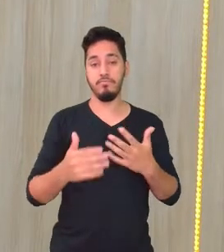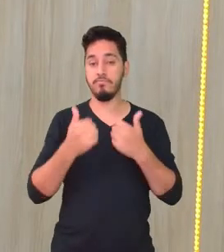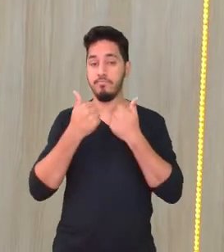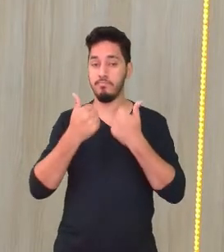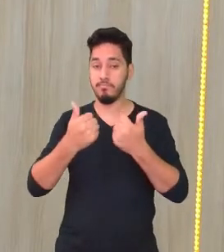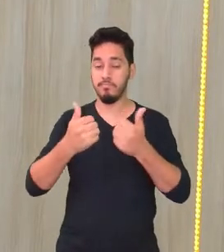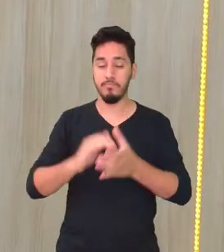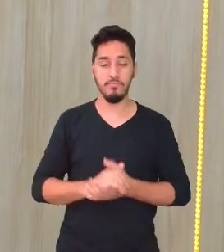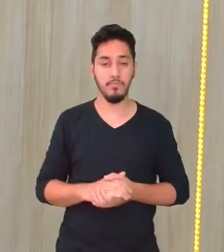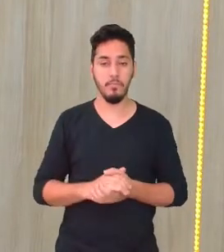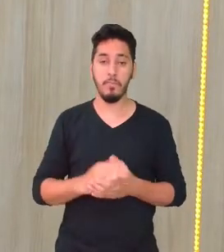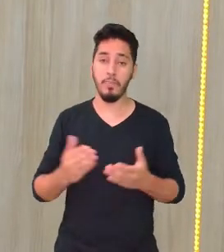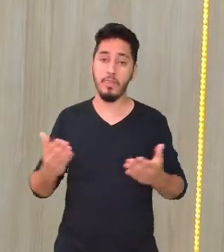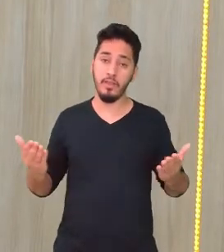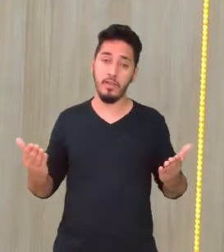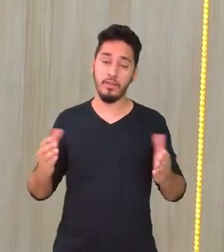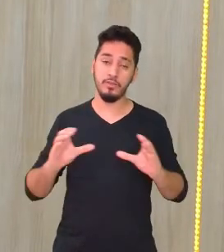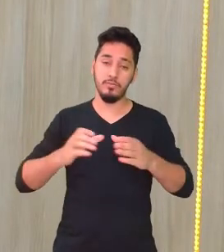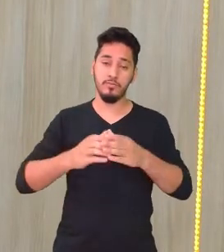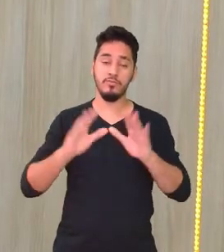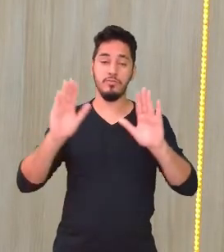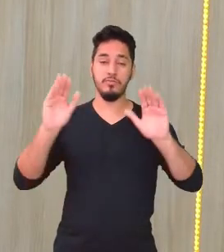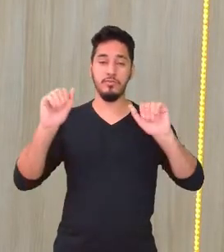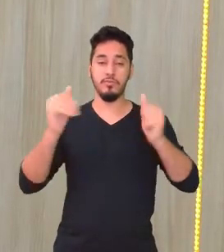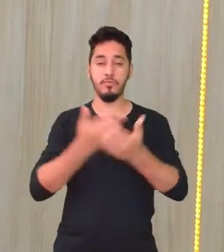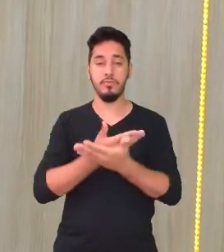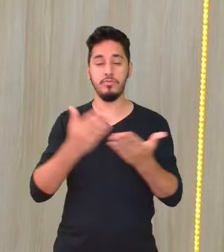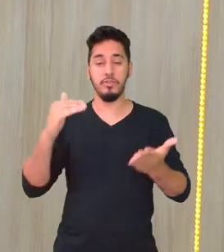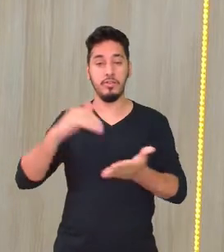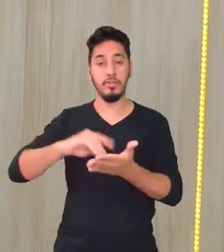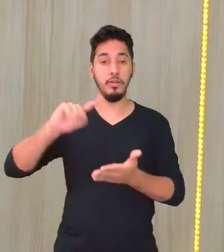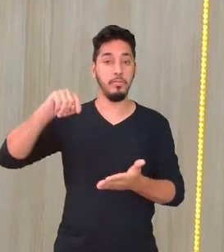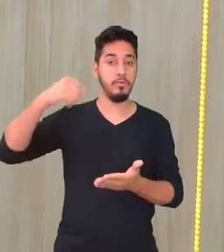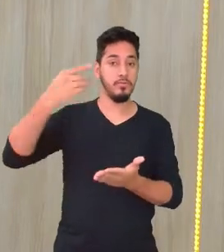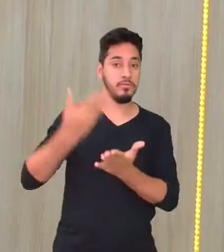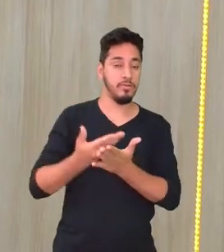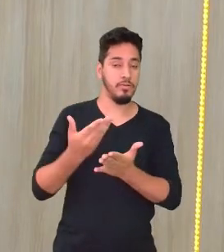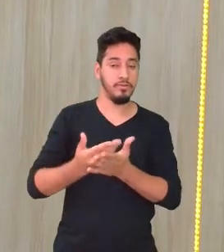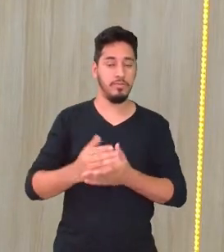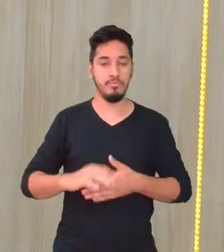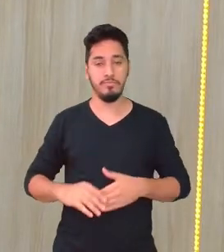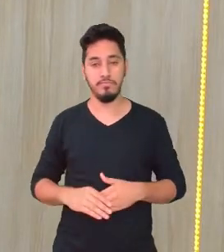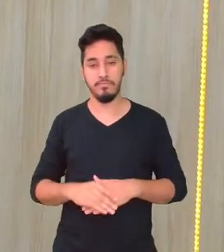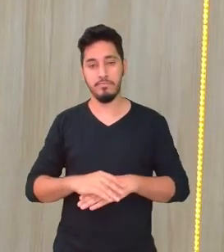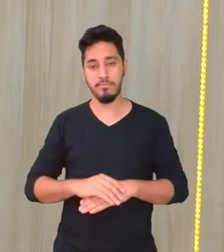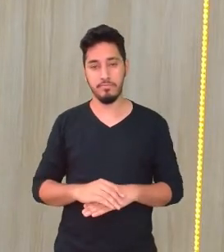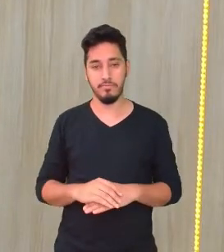Everton. E é isso, gente. Tchau, tchau. Até a nossa próxima aula.